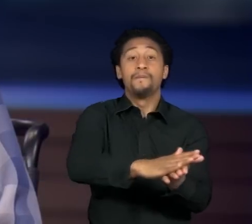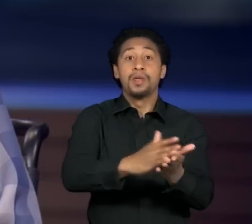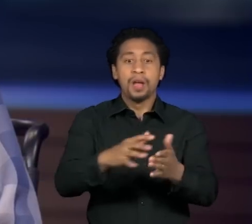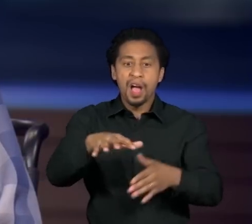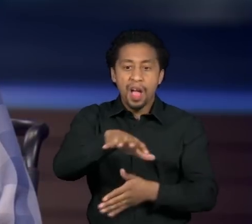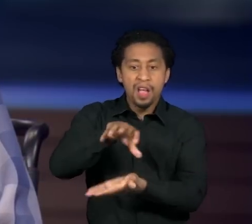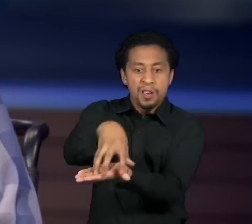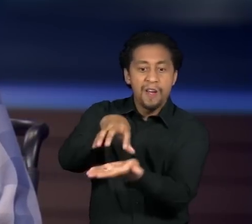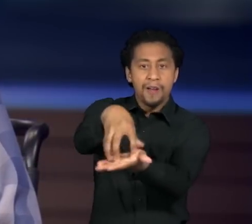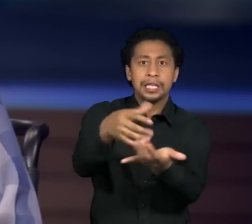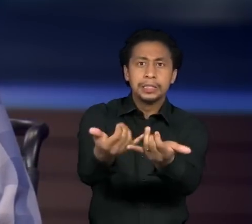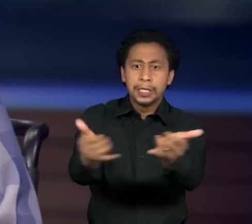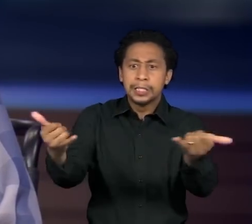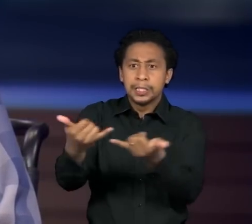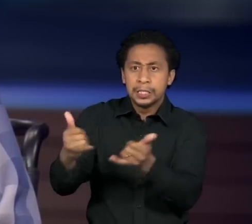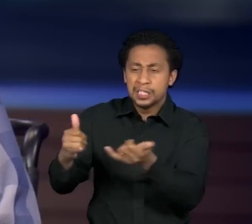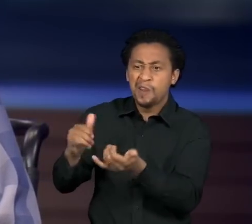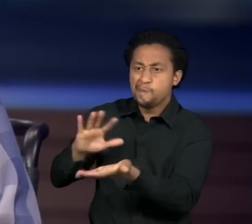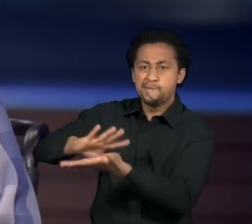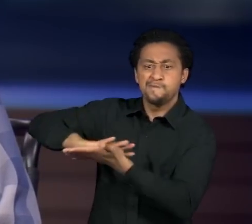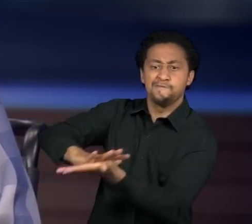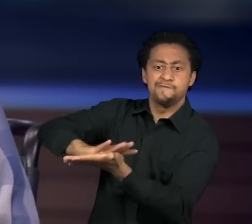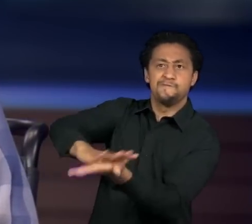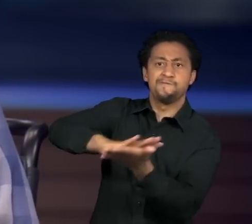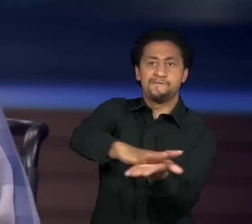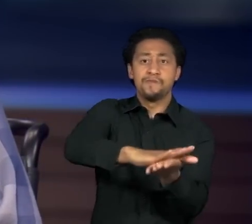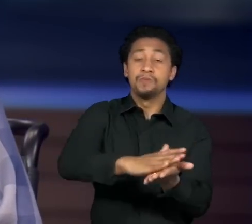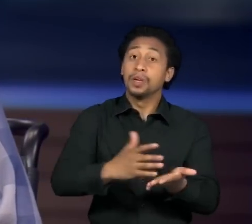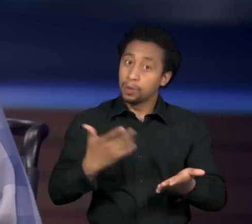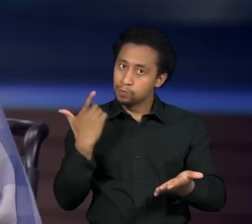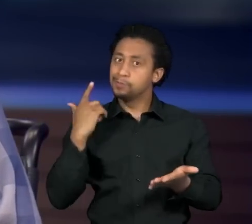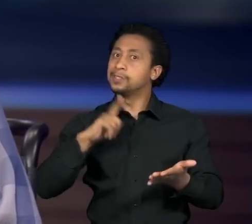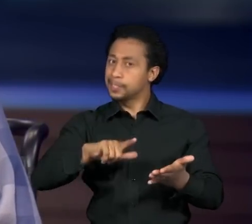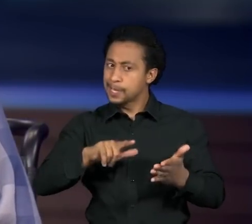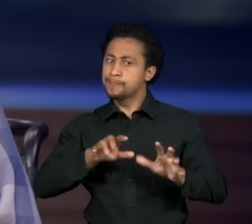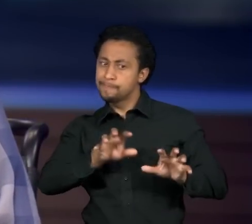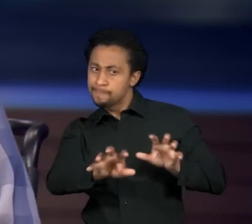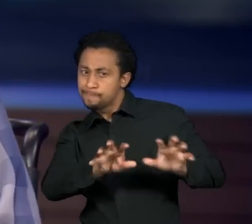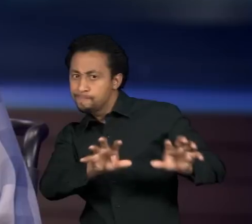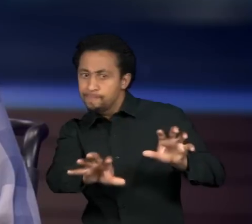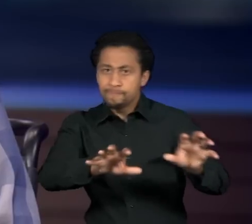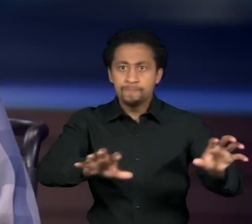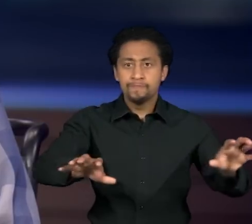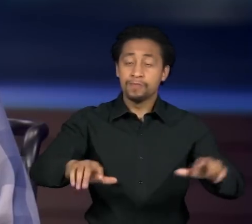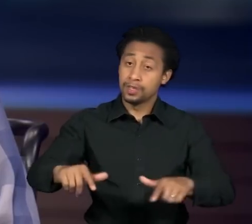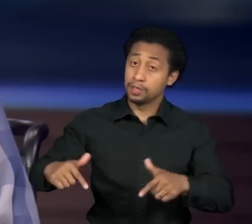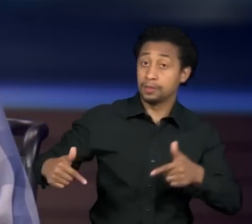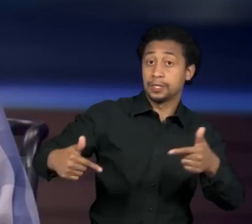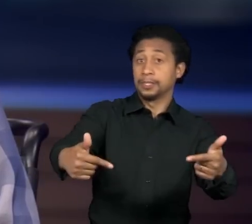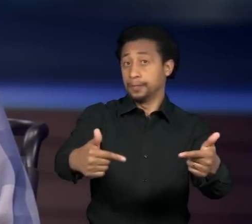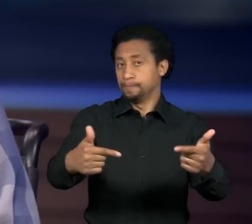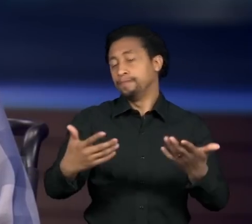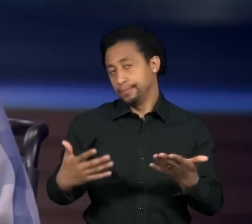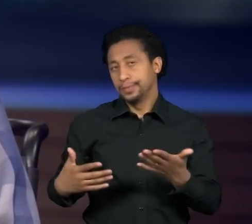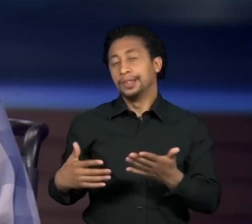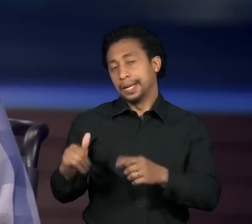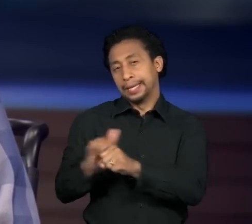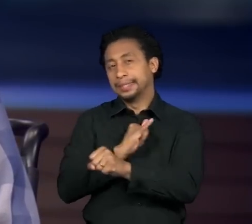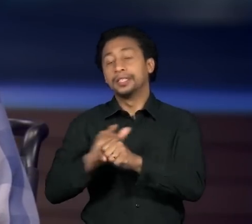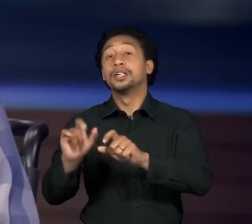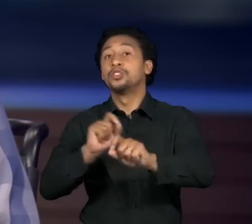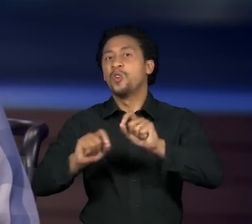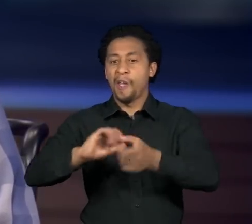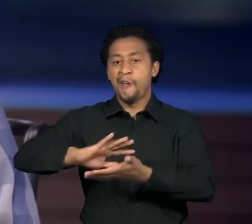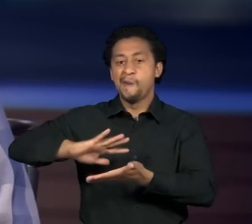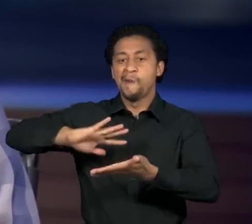eleva o potencial do seu ataque. E eu acho que ele tenta fazer isso, é a chamada escalar para desescalar.